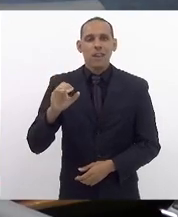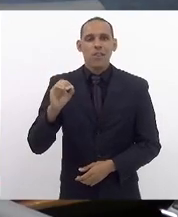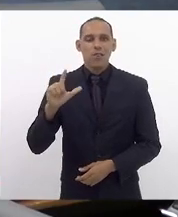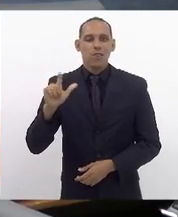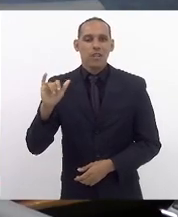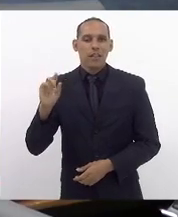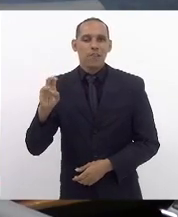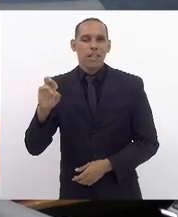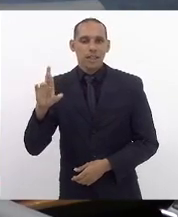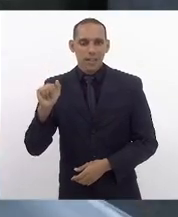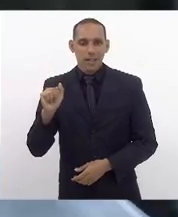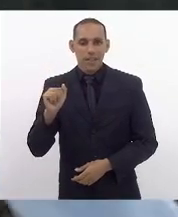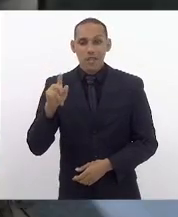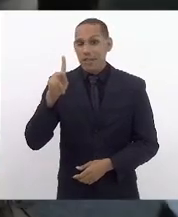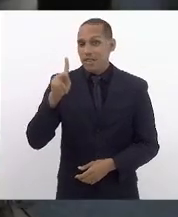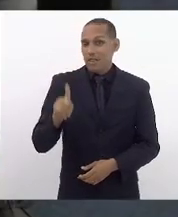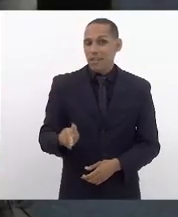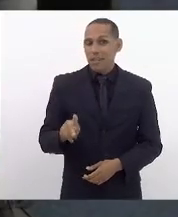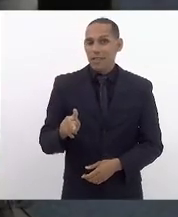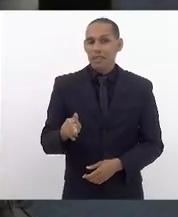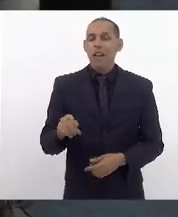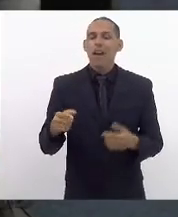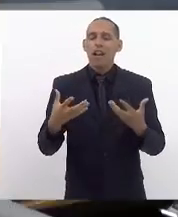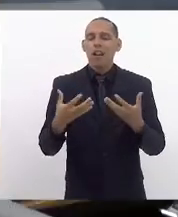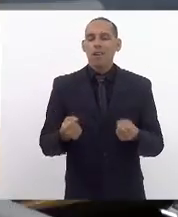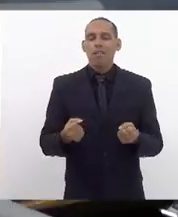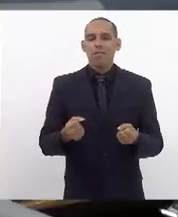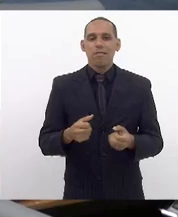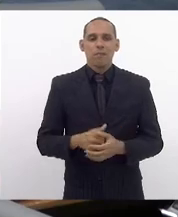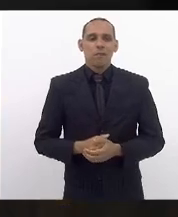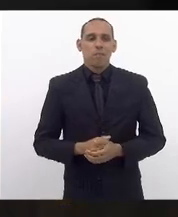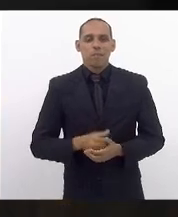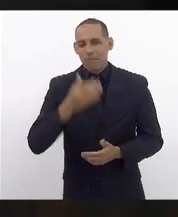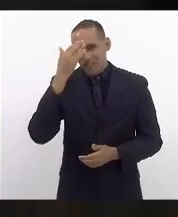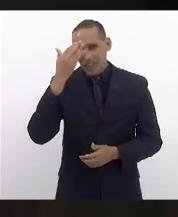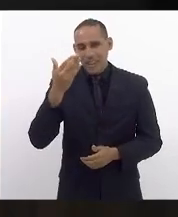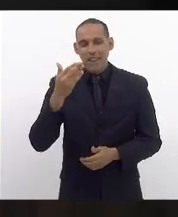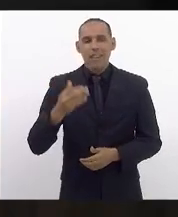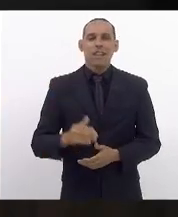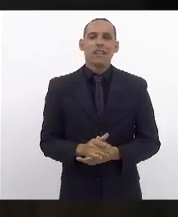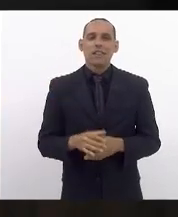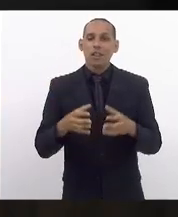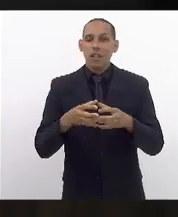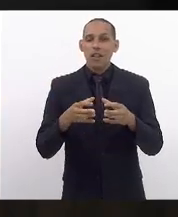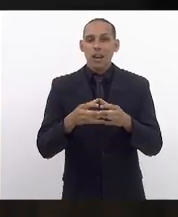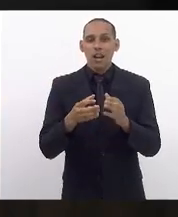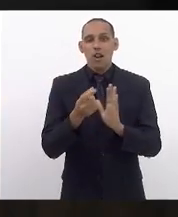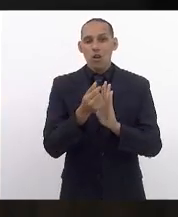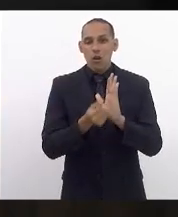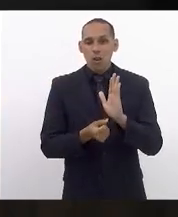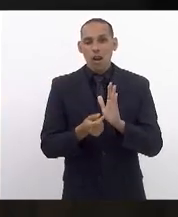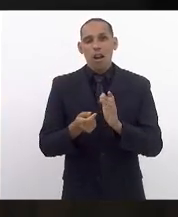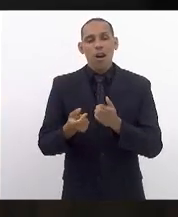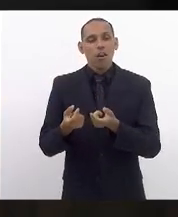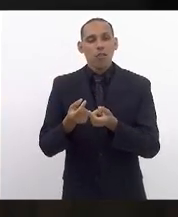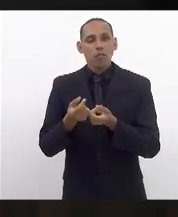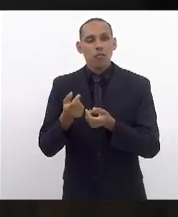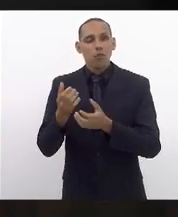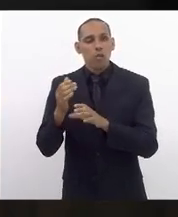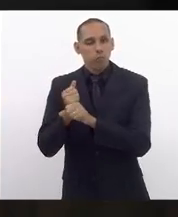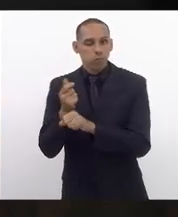Pegou as emendas. Senhora Presidente, parecer favorável à tramitação. Obrigada. Pela Comissão de Orçamento, Finanças, Fiscalização Financeira e